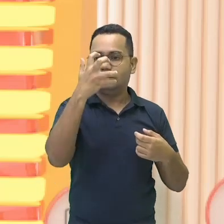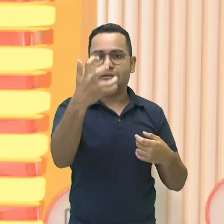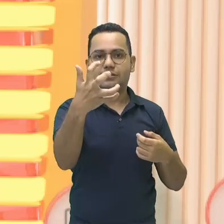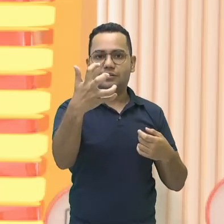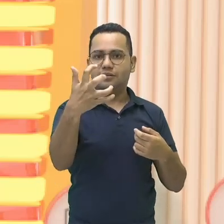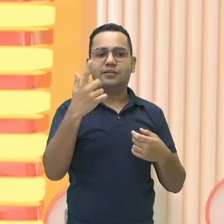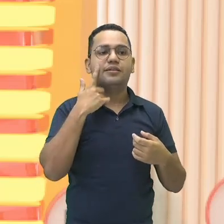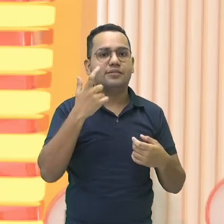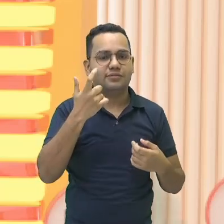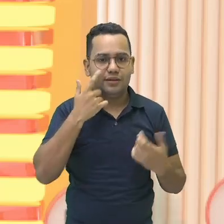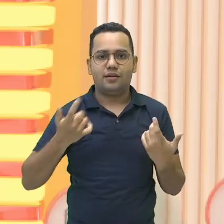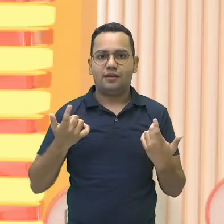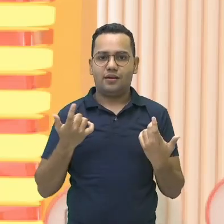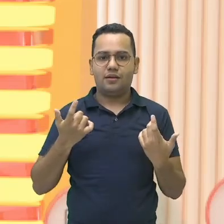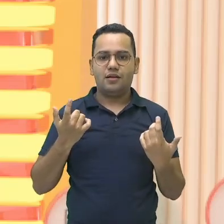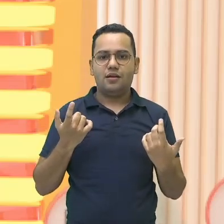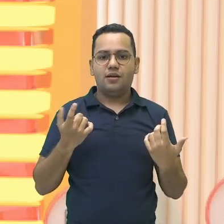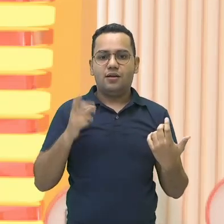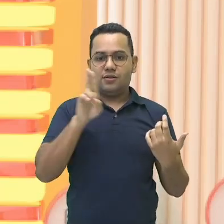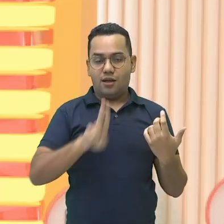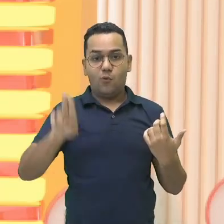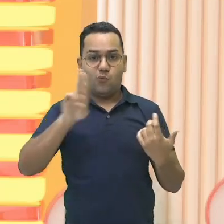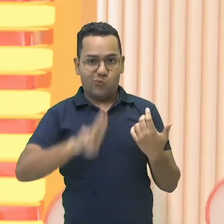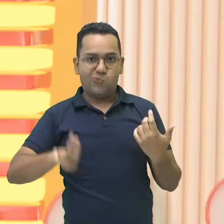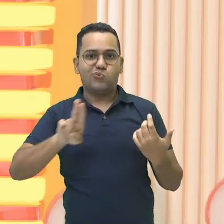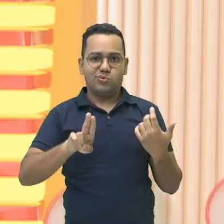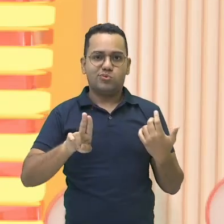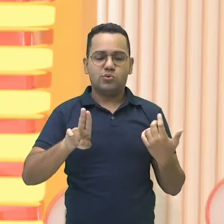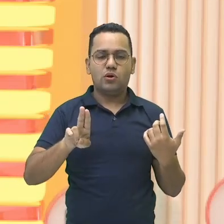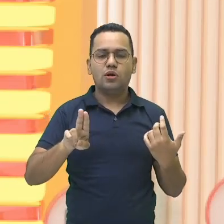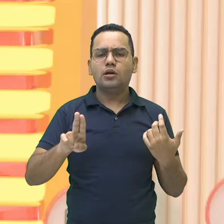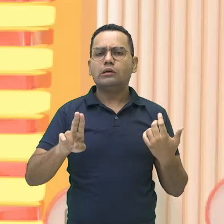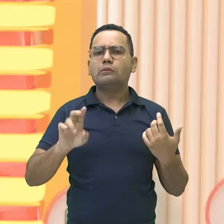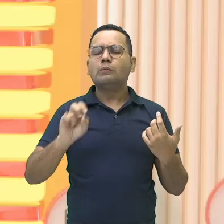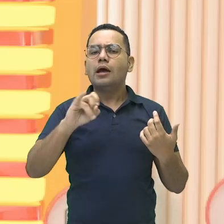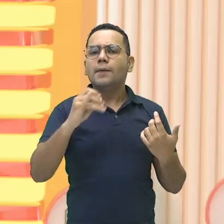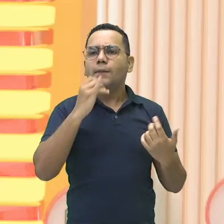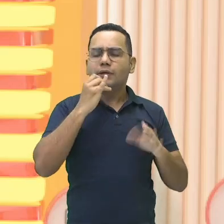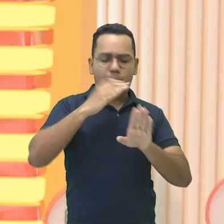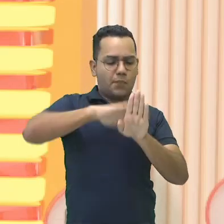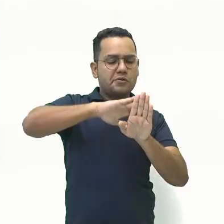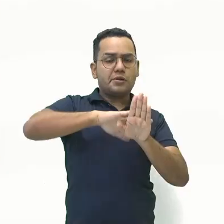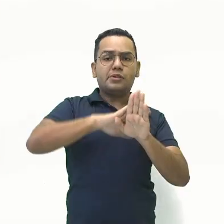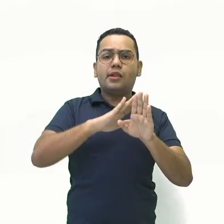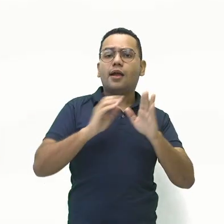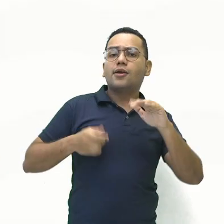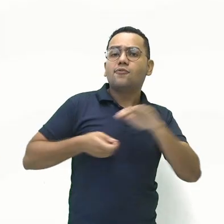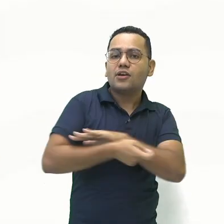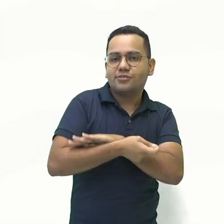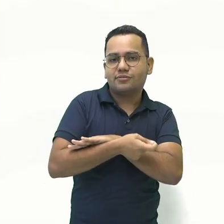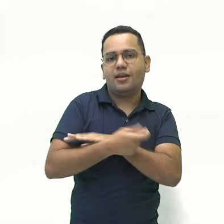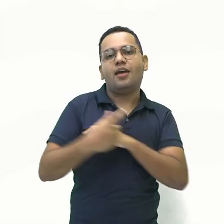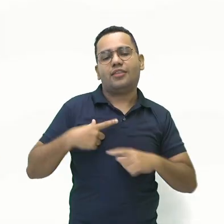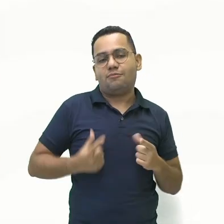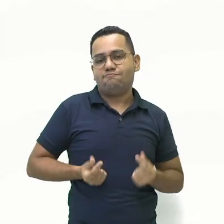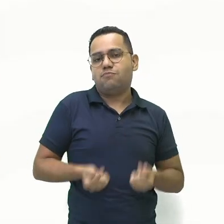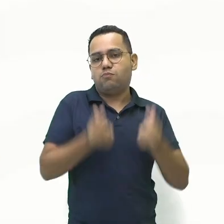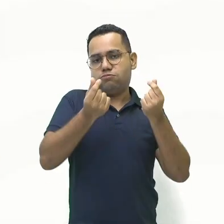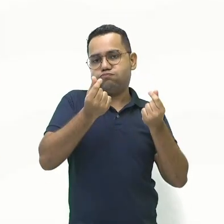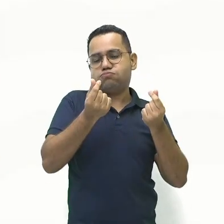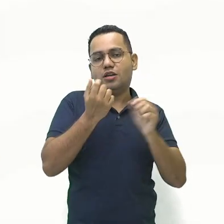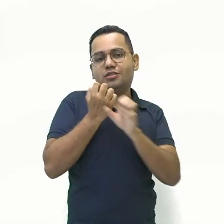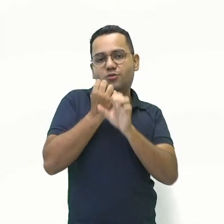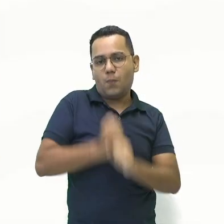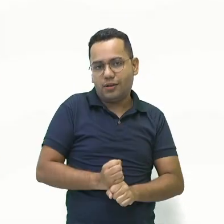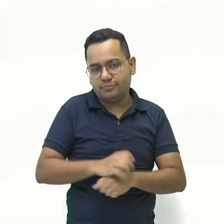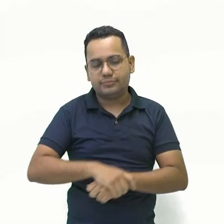pessoas consomem e, consequentemente, gera lucro para quem investiu isso aí. Vamos ver um exemplo de novo nessa tela agora aí que mostra